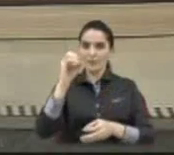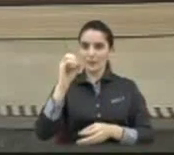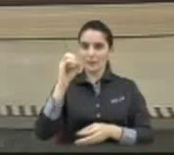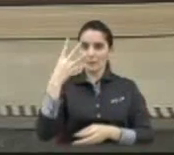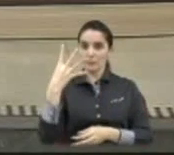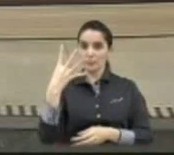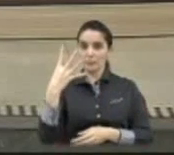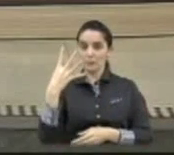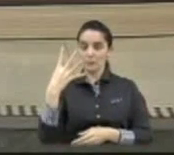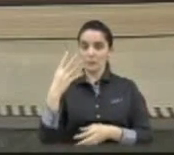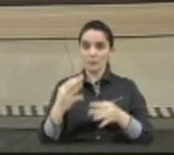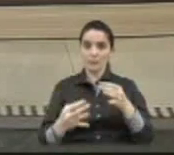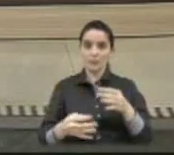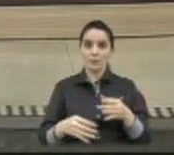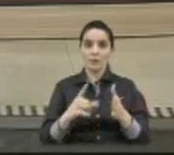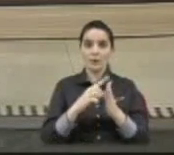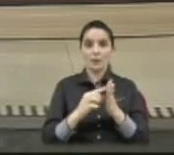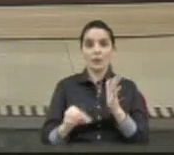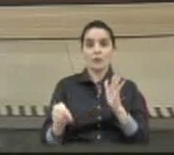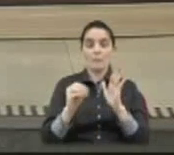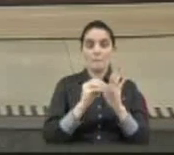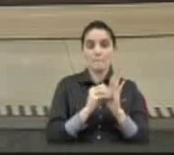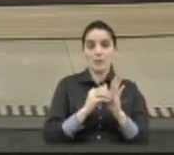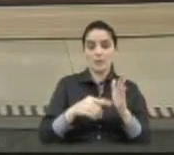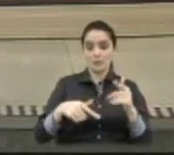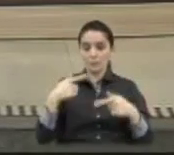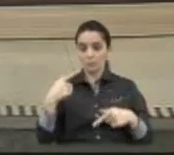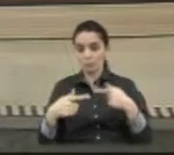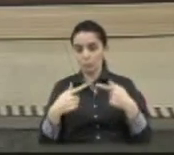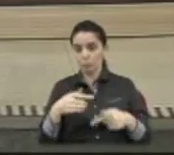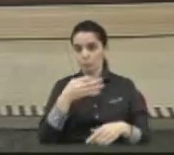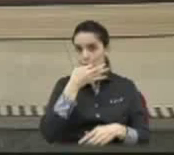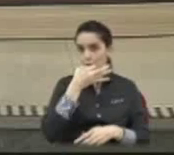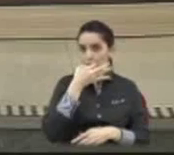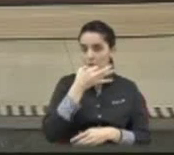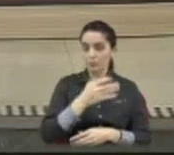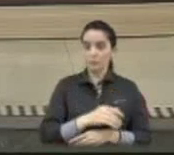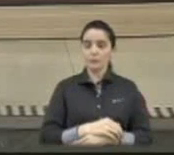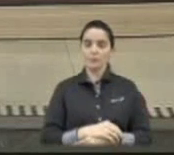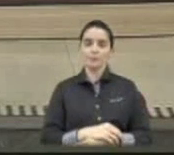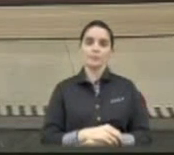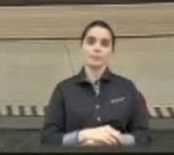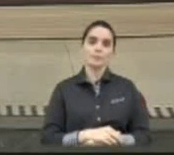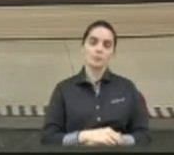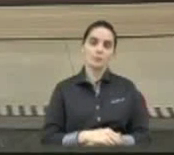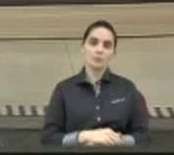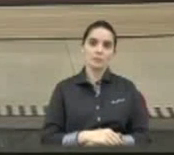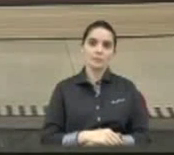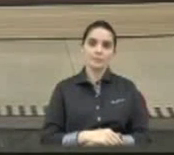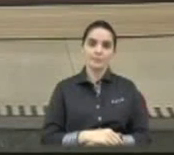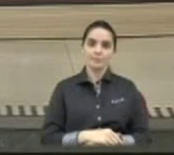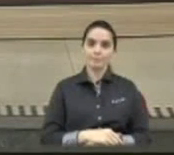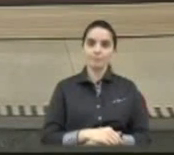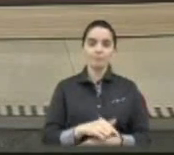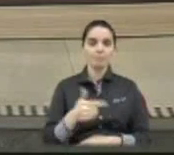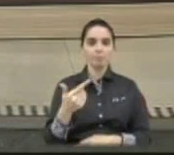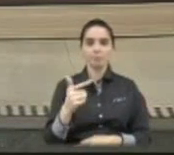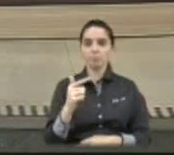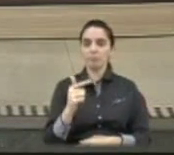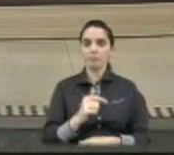emendas. Está em discussão as emendas. Algum vereador deseja discutir? Não